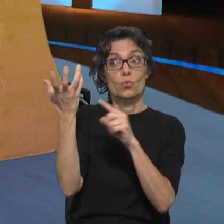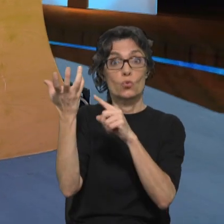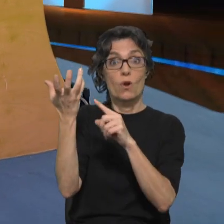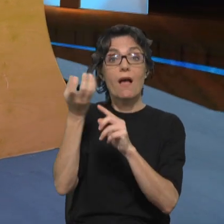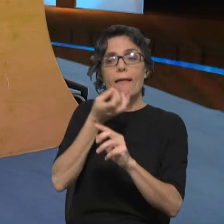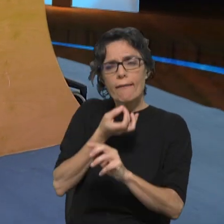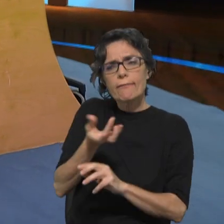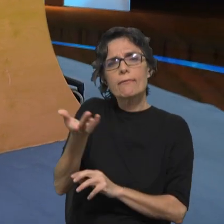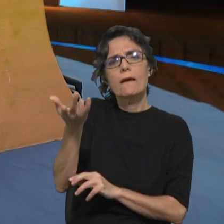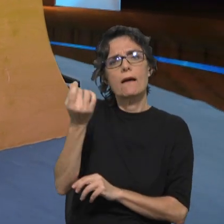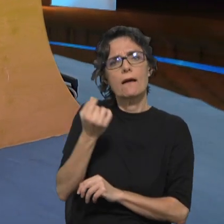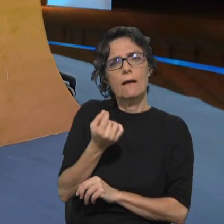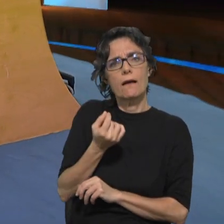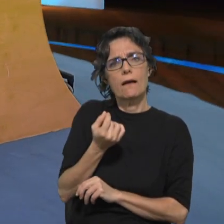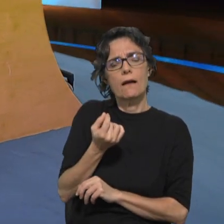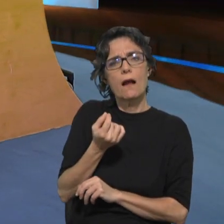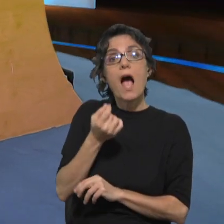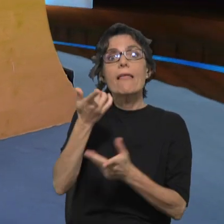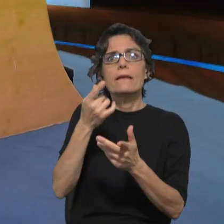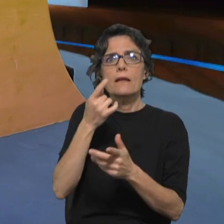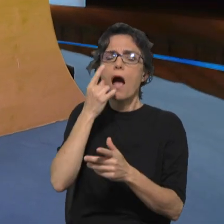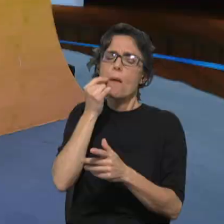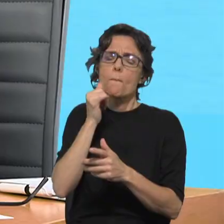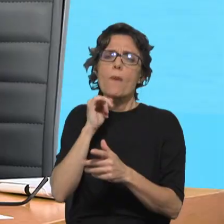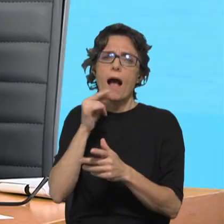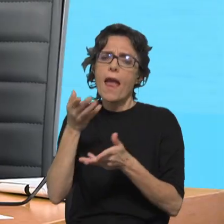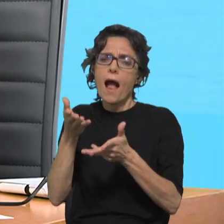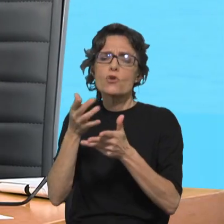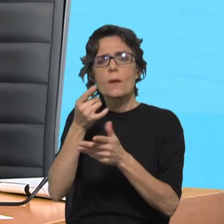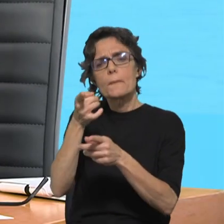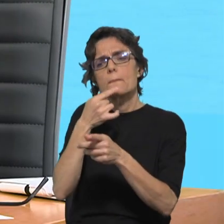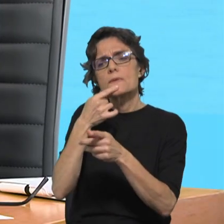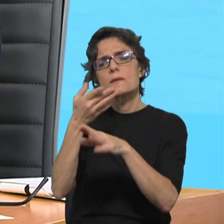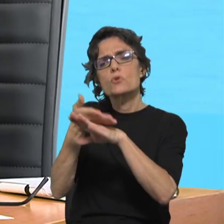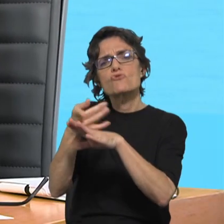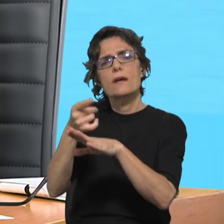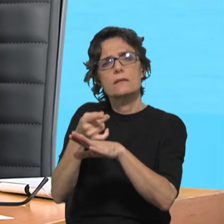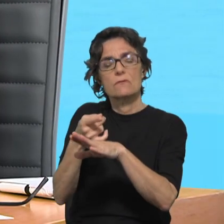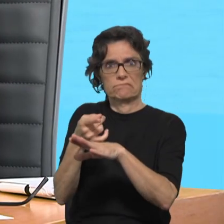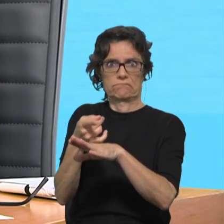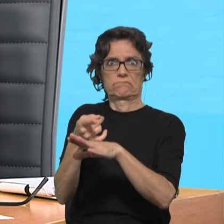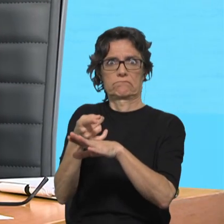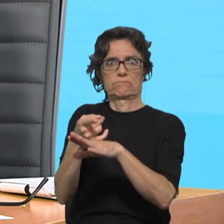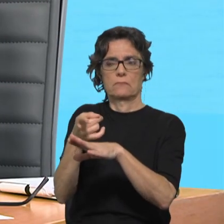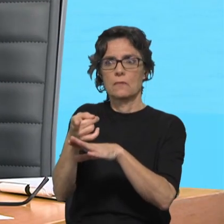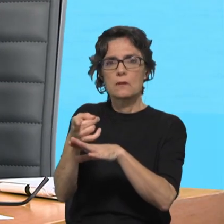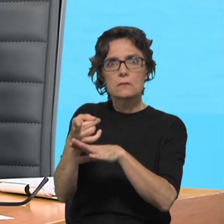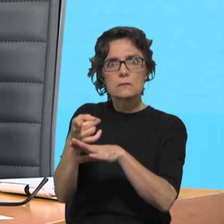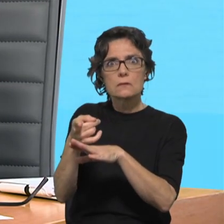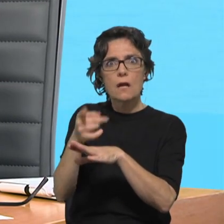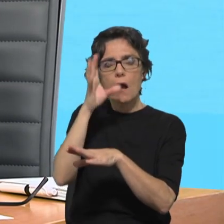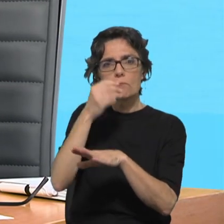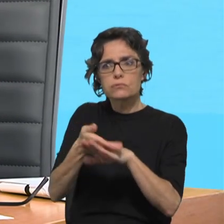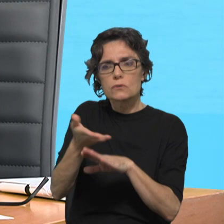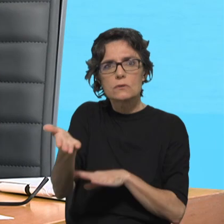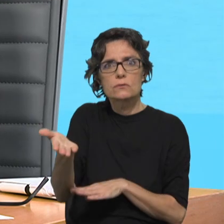toleram que sejam os pais a iniciar as crianças na vida sexual. E isto é um abuso